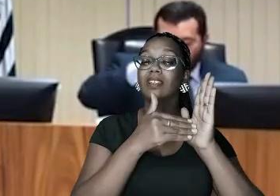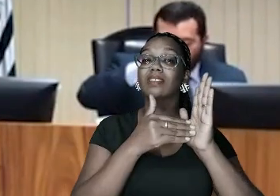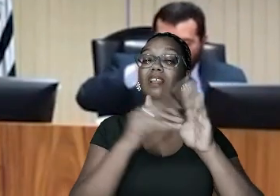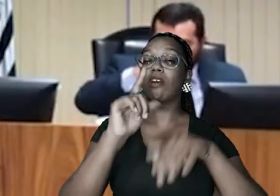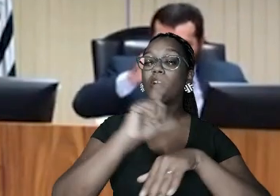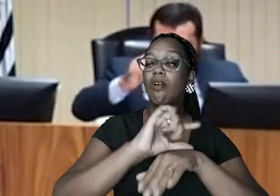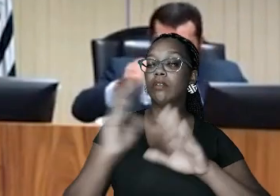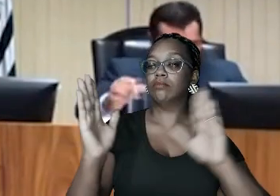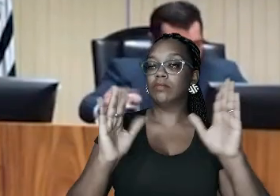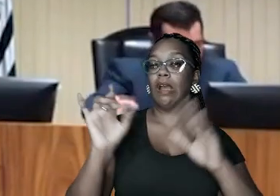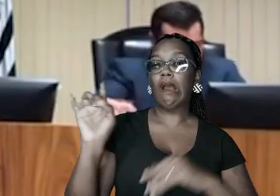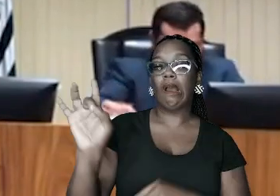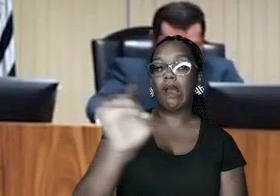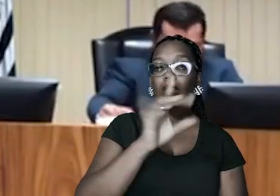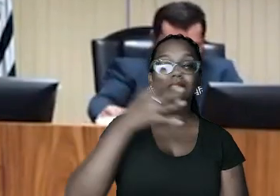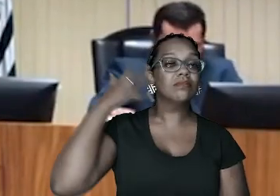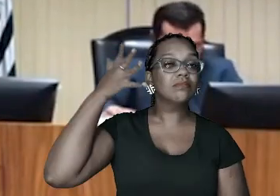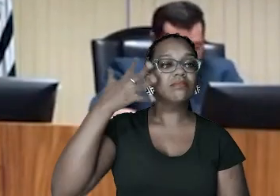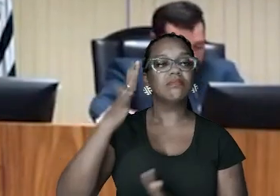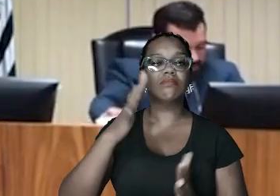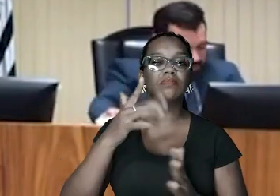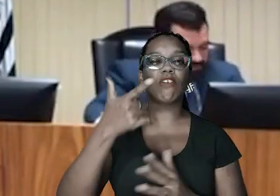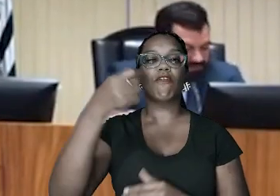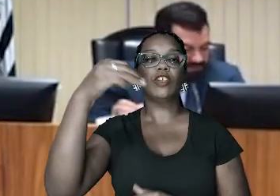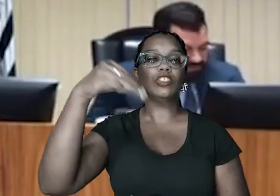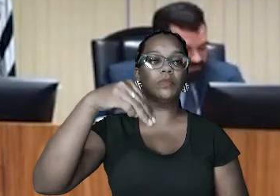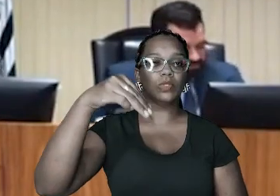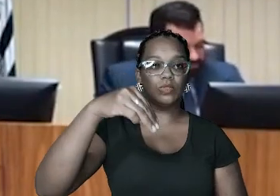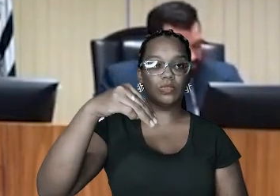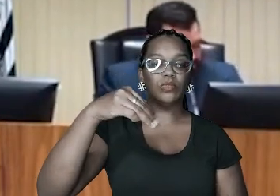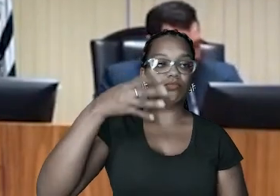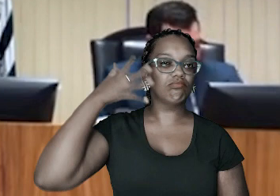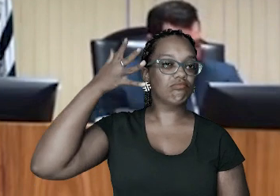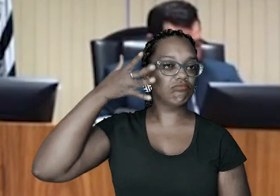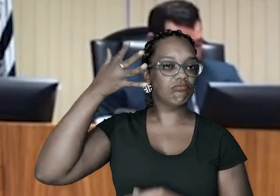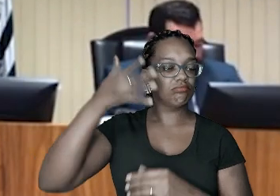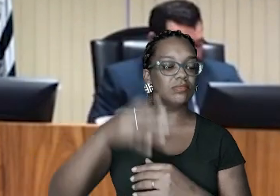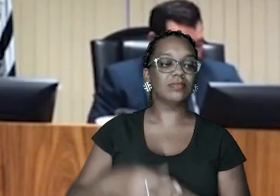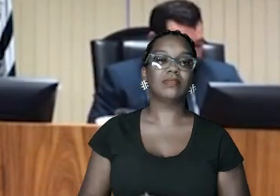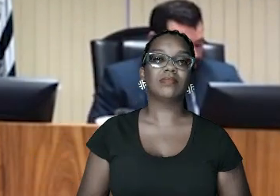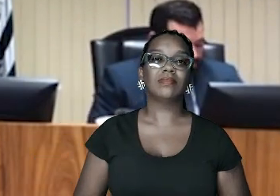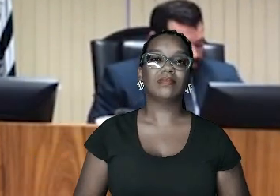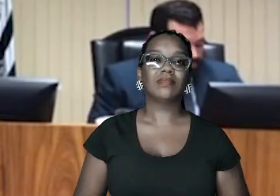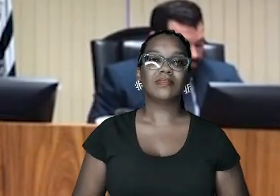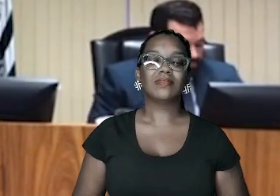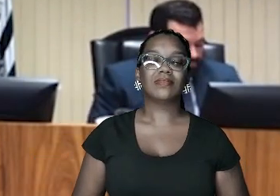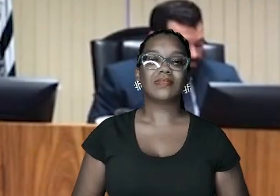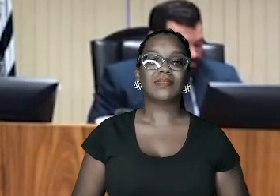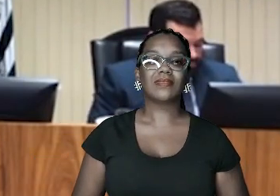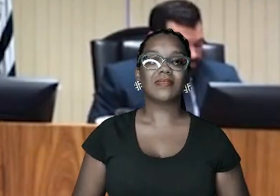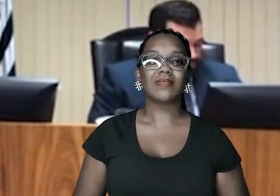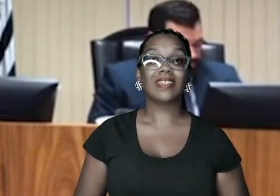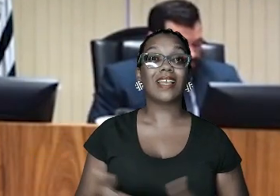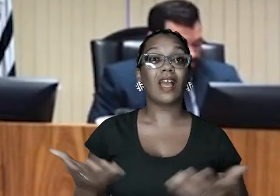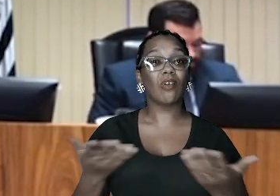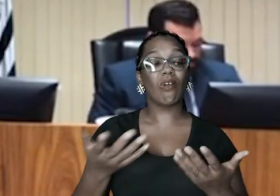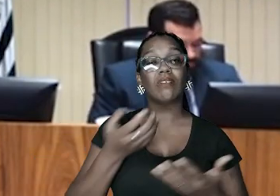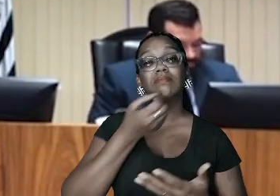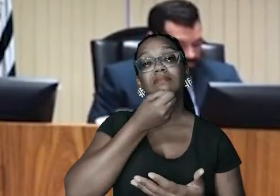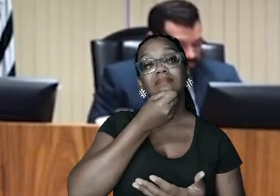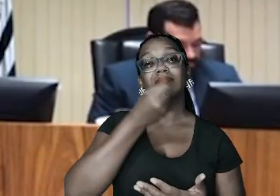vamos até o painel até as mulheres estão cada palestrante em torno de 20 minutos e